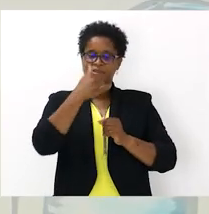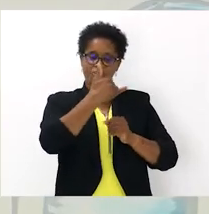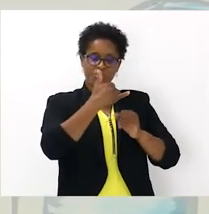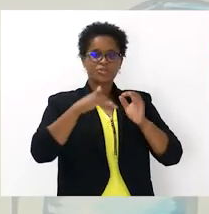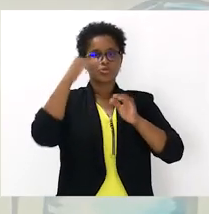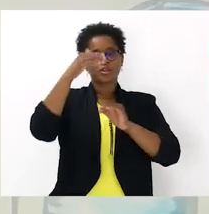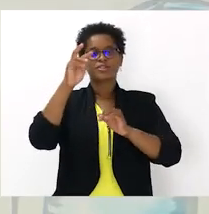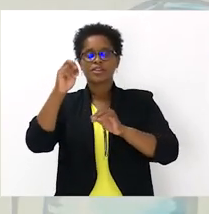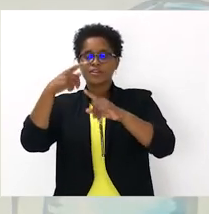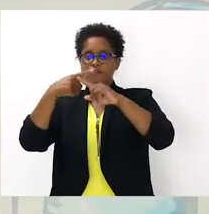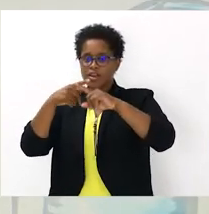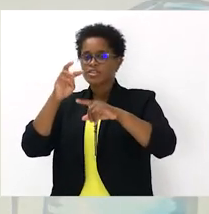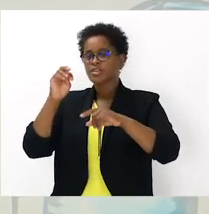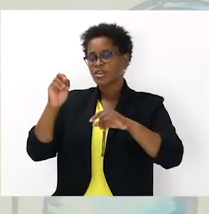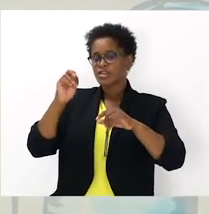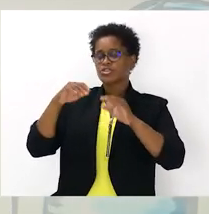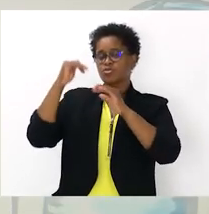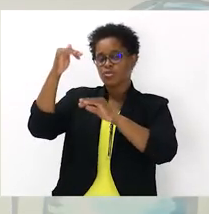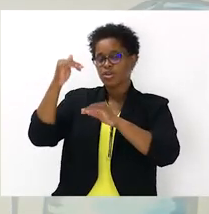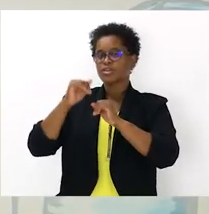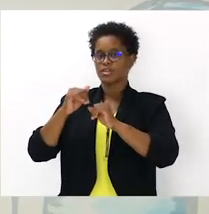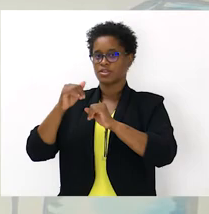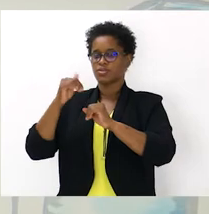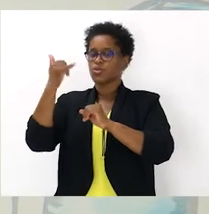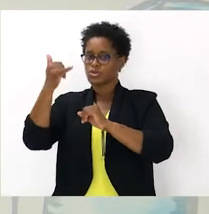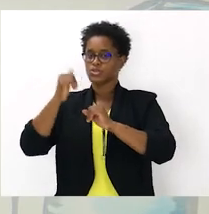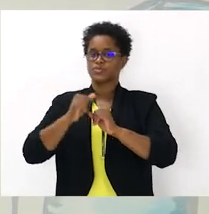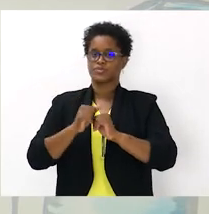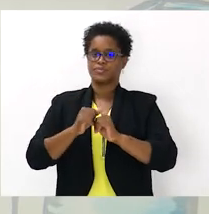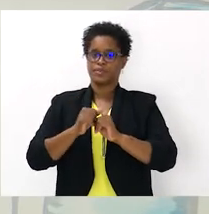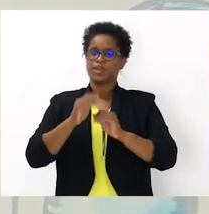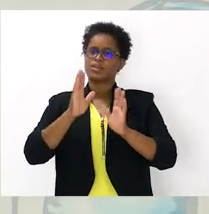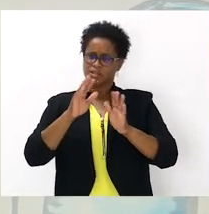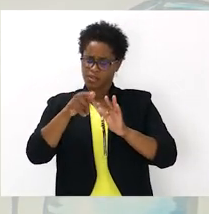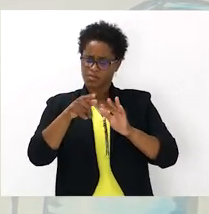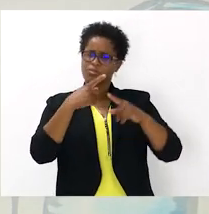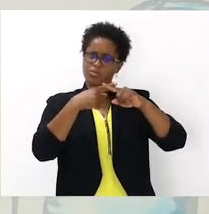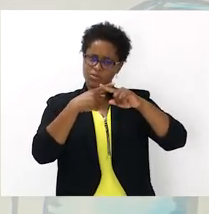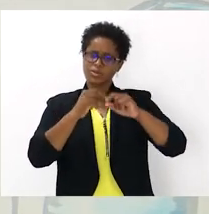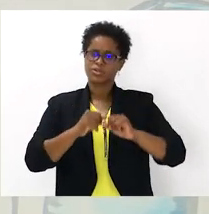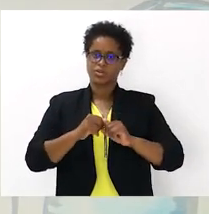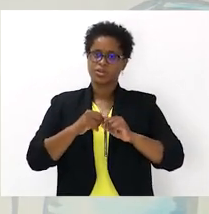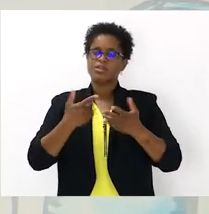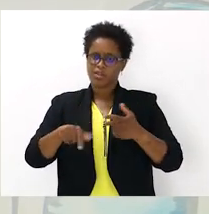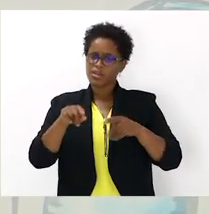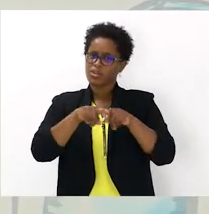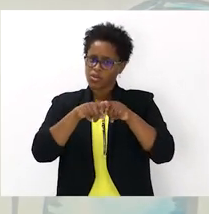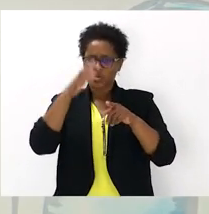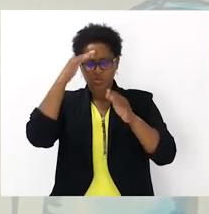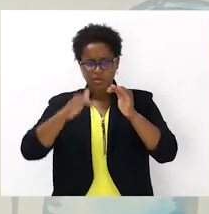de expoente 3 vezes 3 de expoente 2. Estamos esperando a multiplicação. Tem a mesma